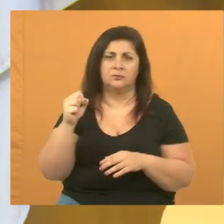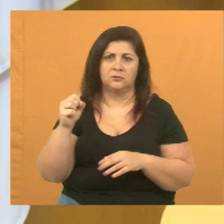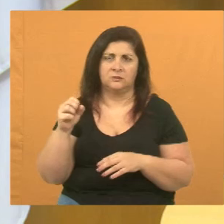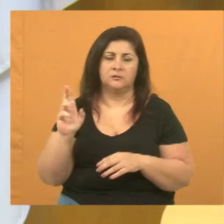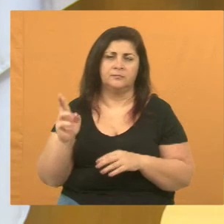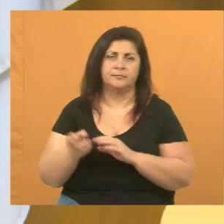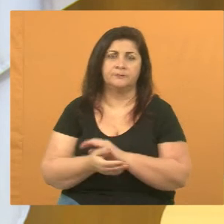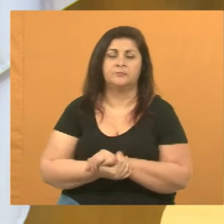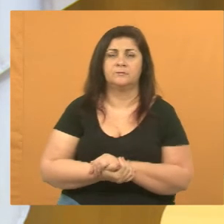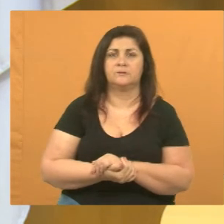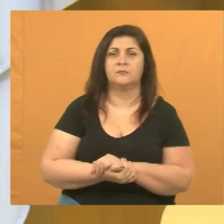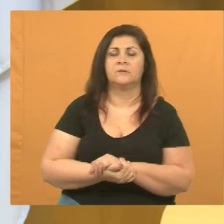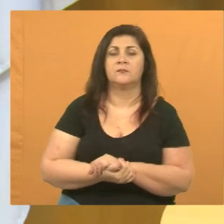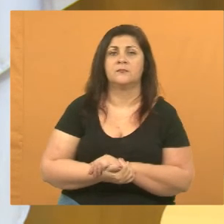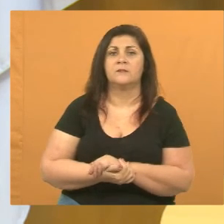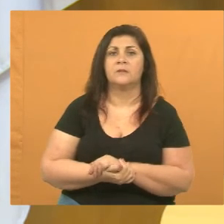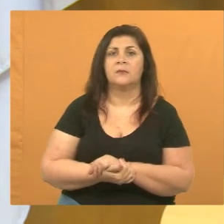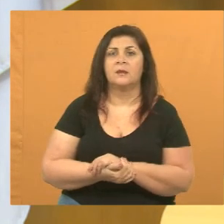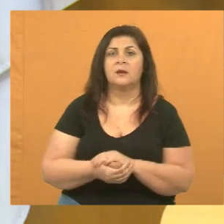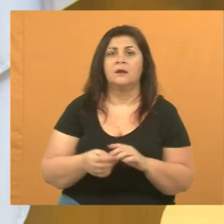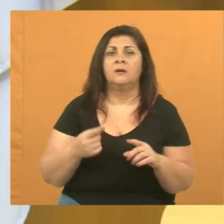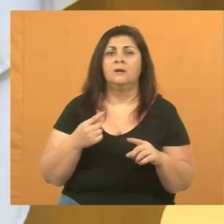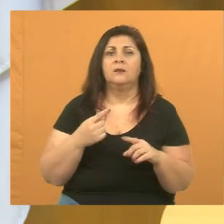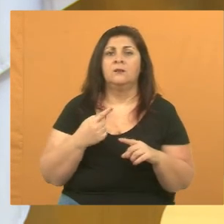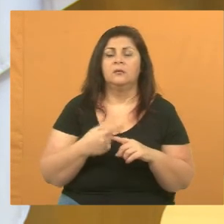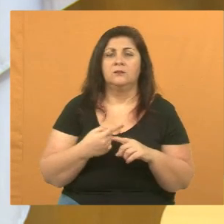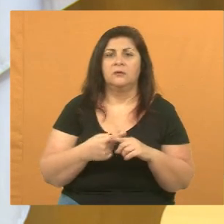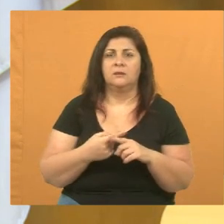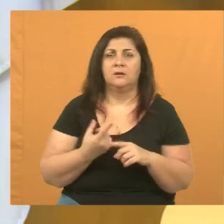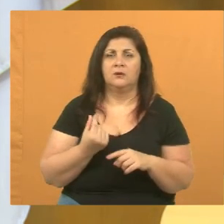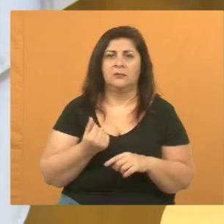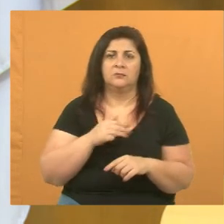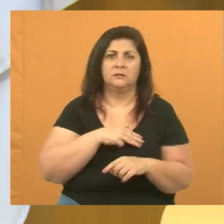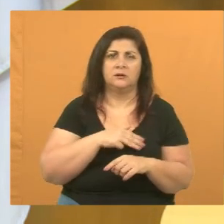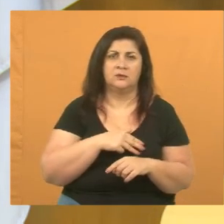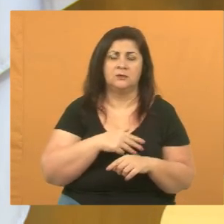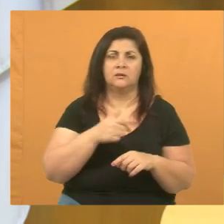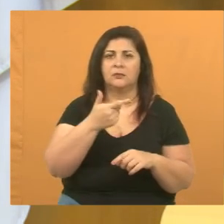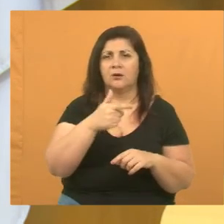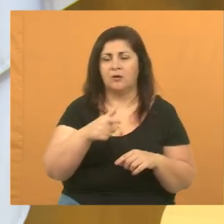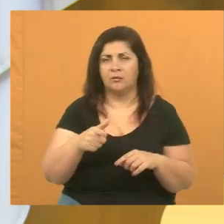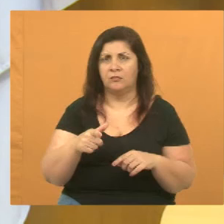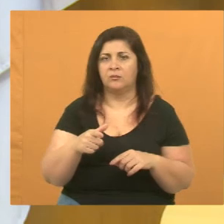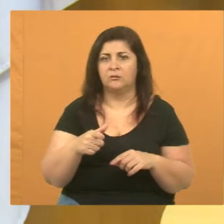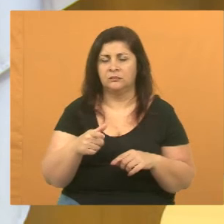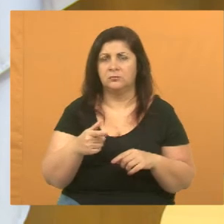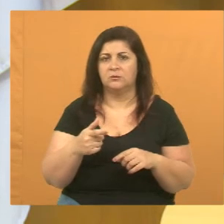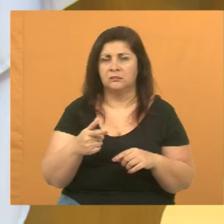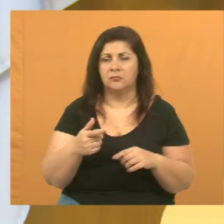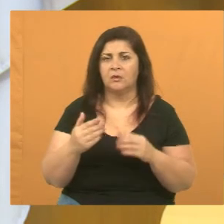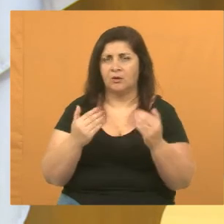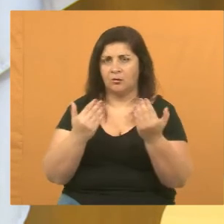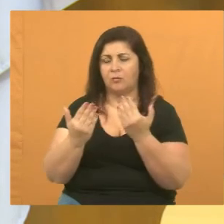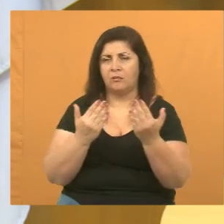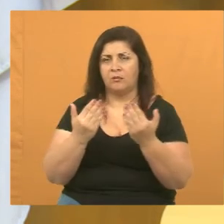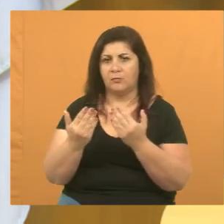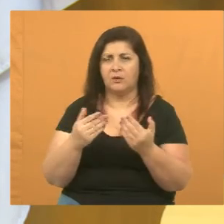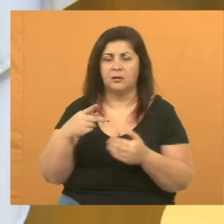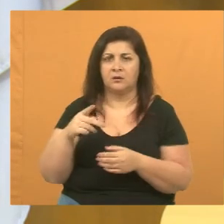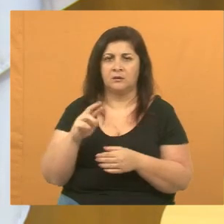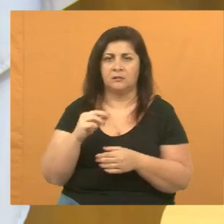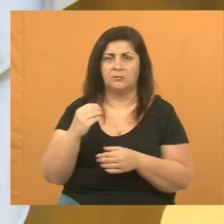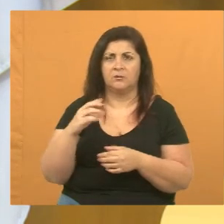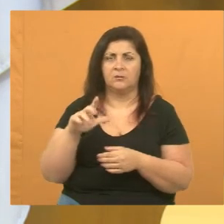2.862, pois essa é a renda que os demais programas da Fundação Prolar se baseiam. Outra